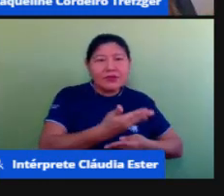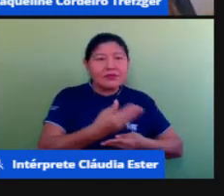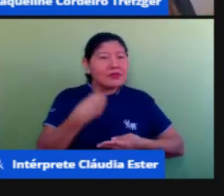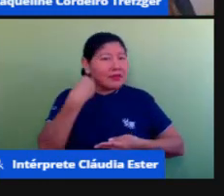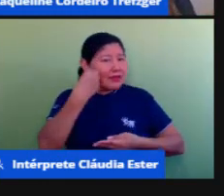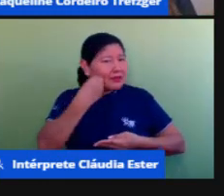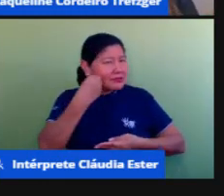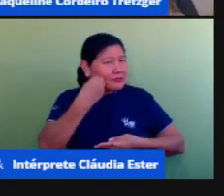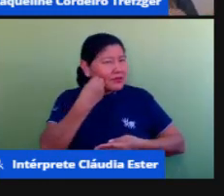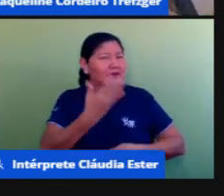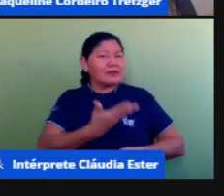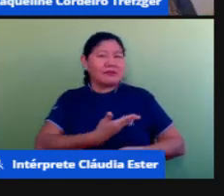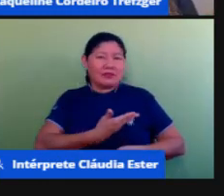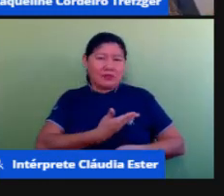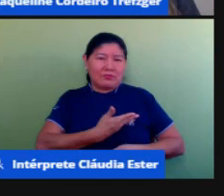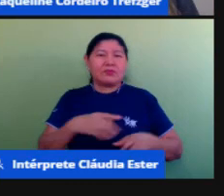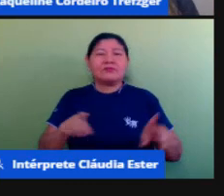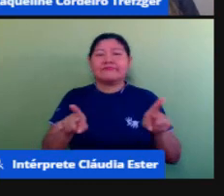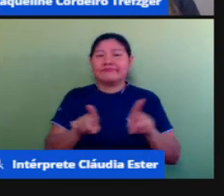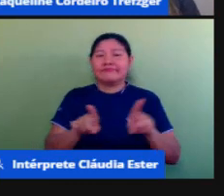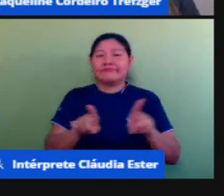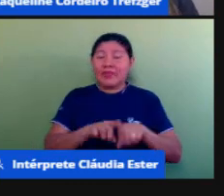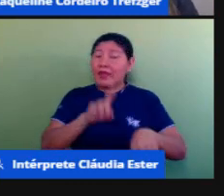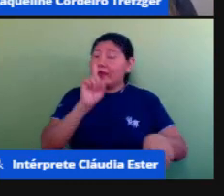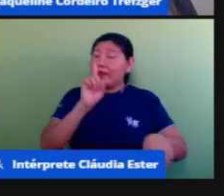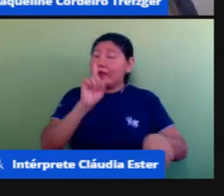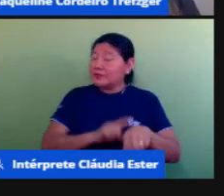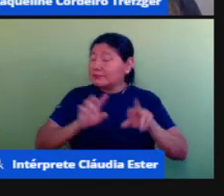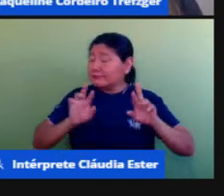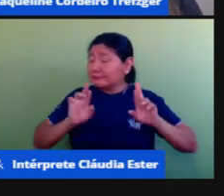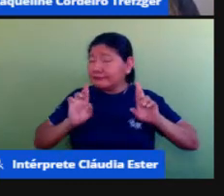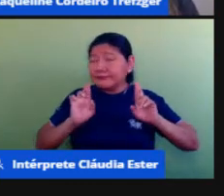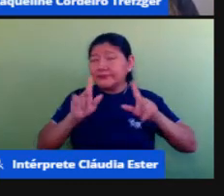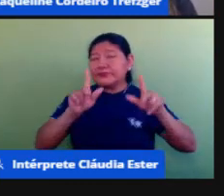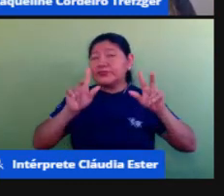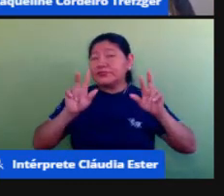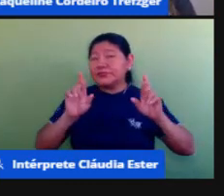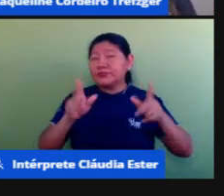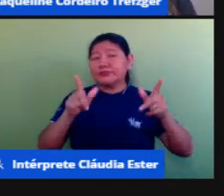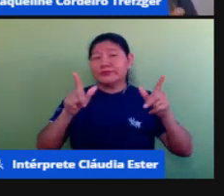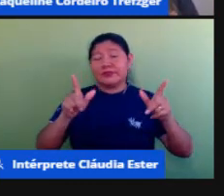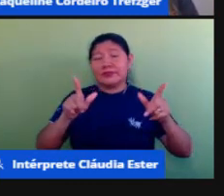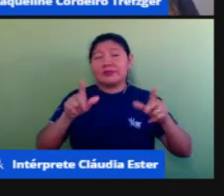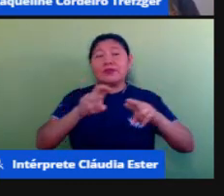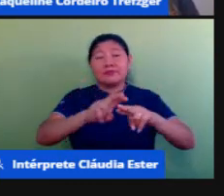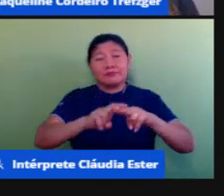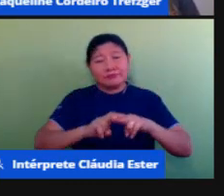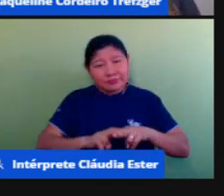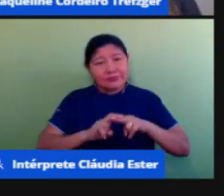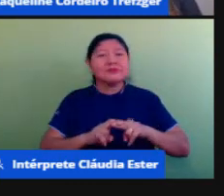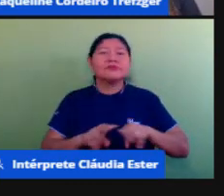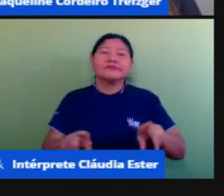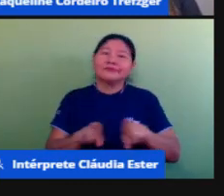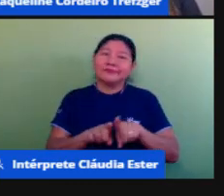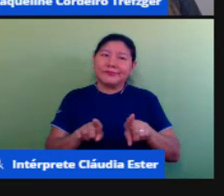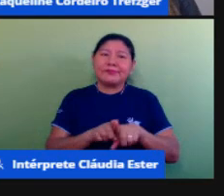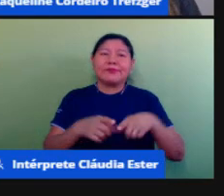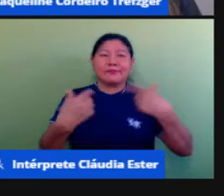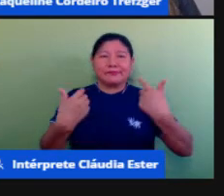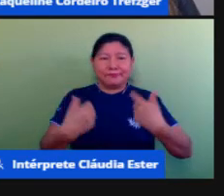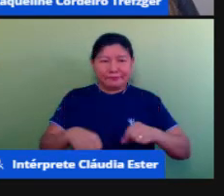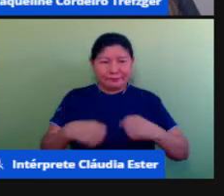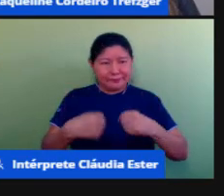pode ter feito isso. São tempos diferentes e também pede técnicas e práticas diferentes sobre o processo de